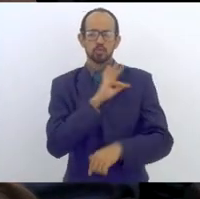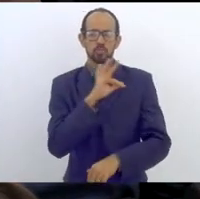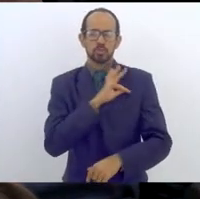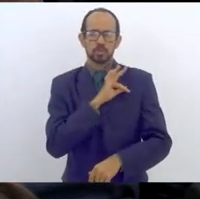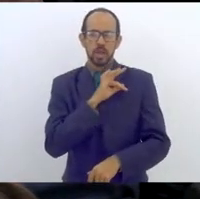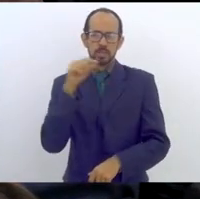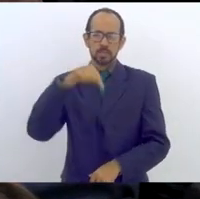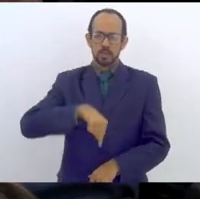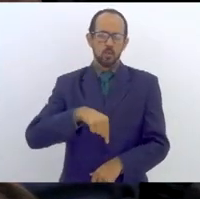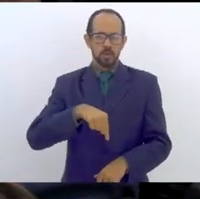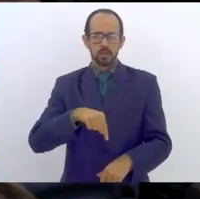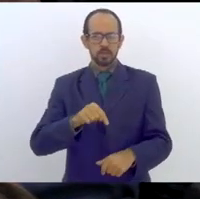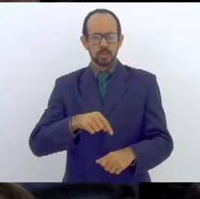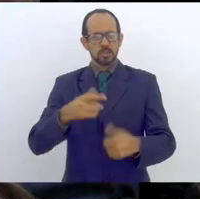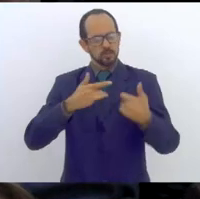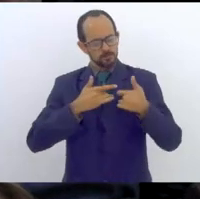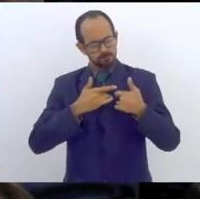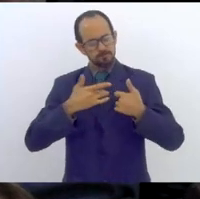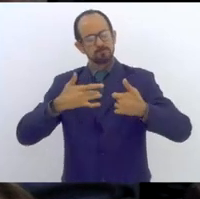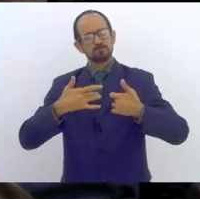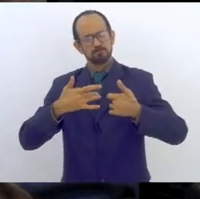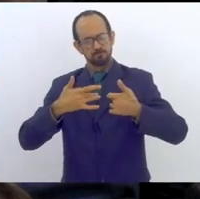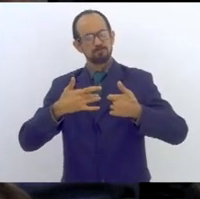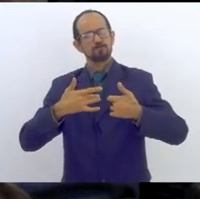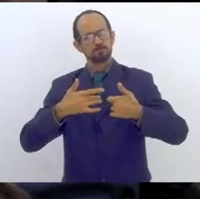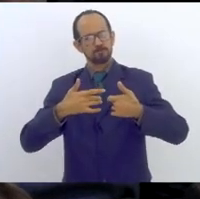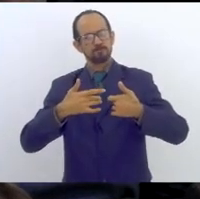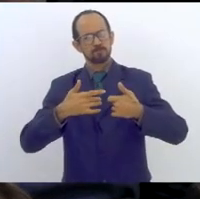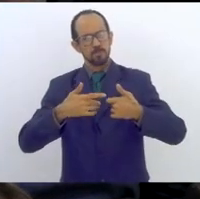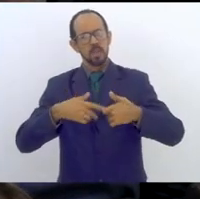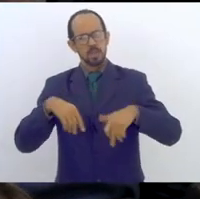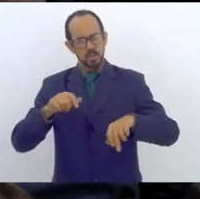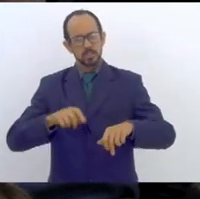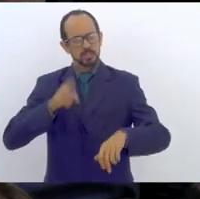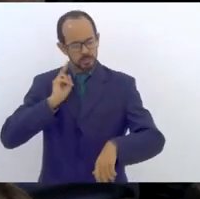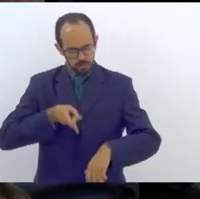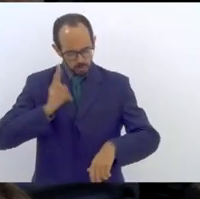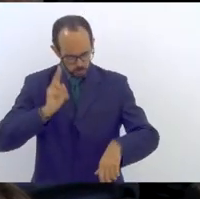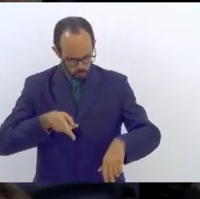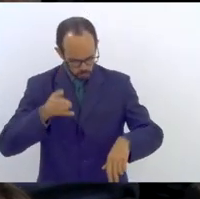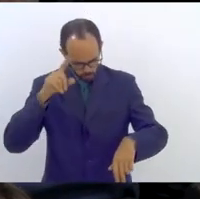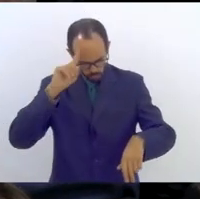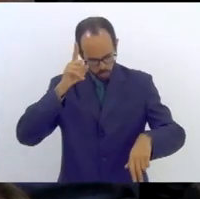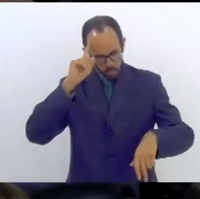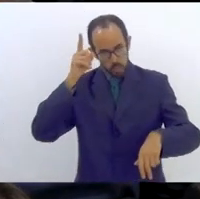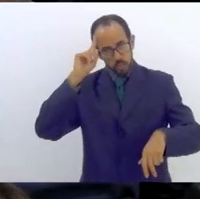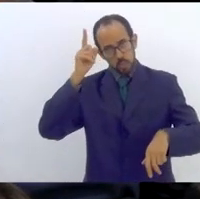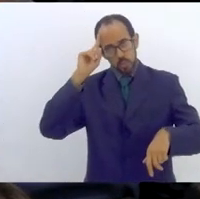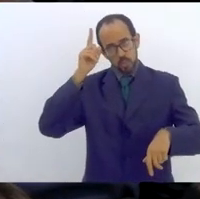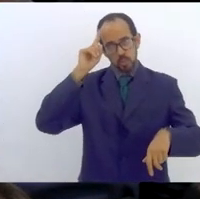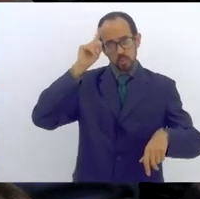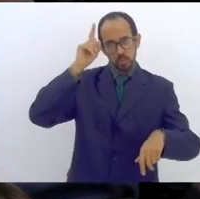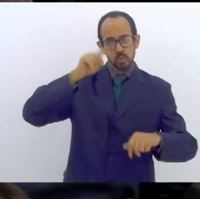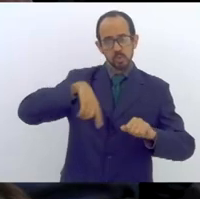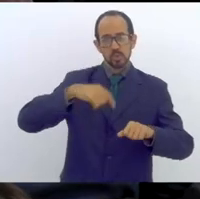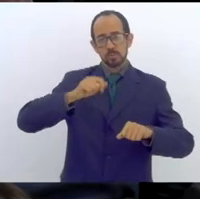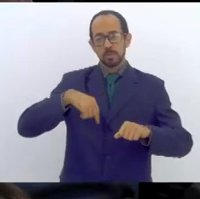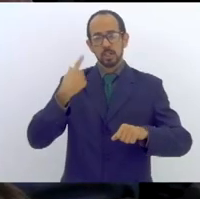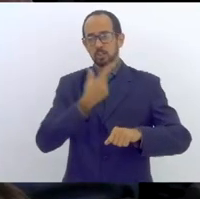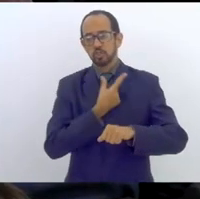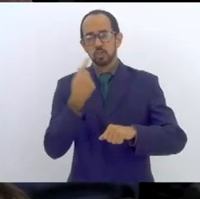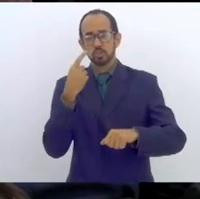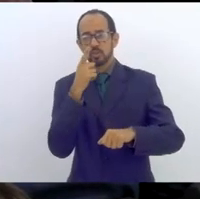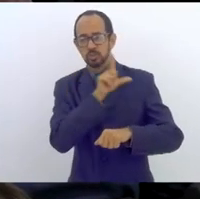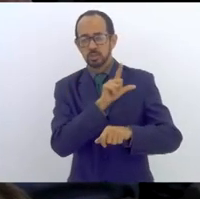e que abnegados que são né Márcio Roberto se dedicam diariamente aí aqui a gente tem uma sociedade